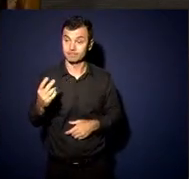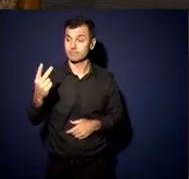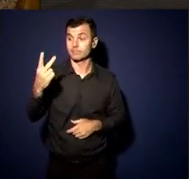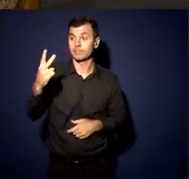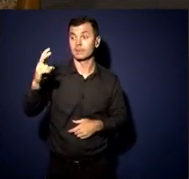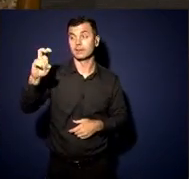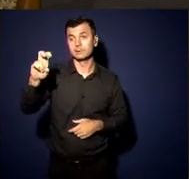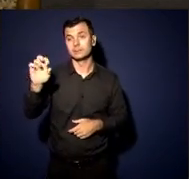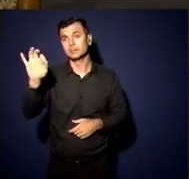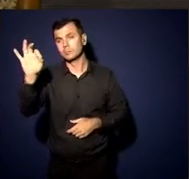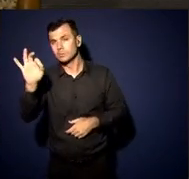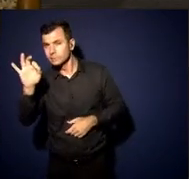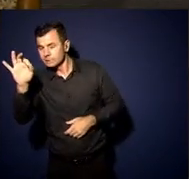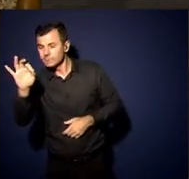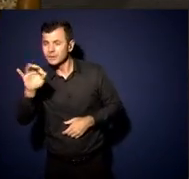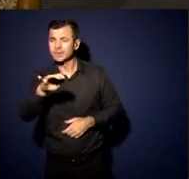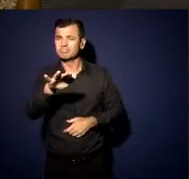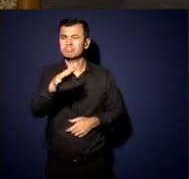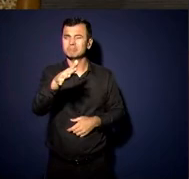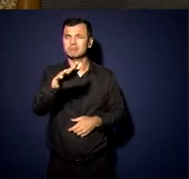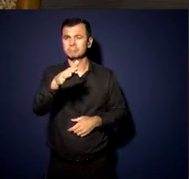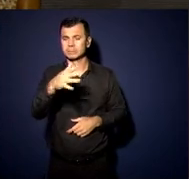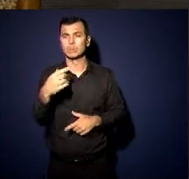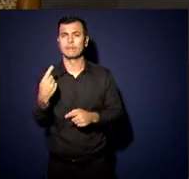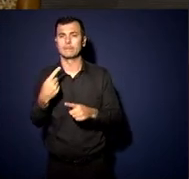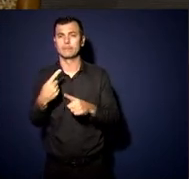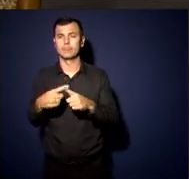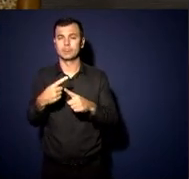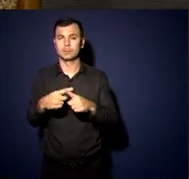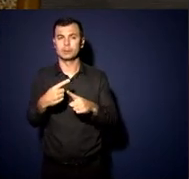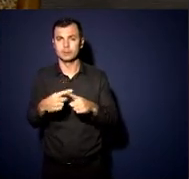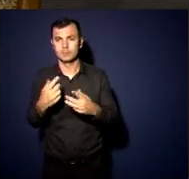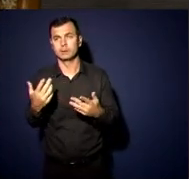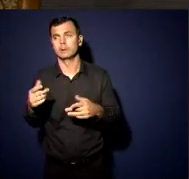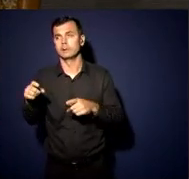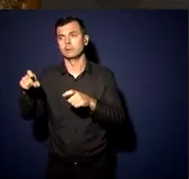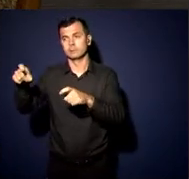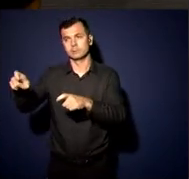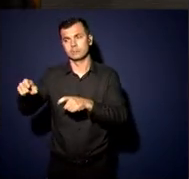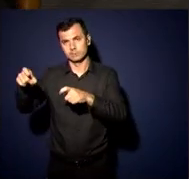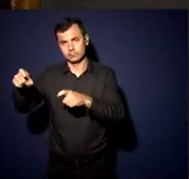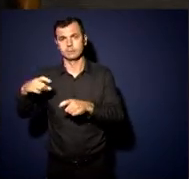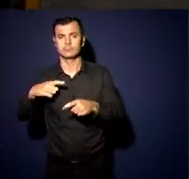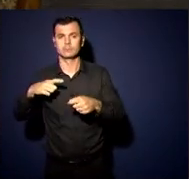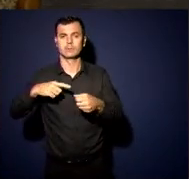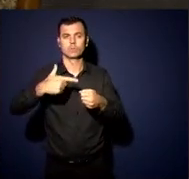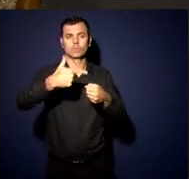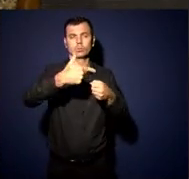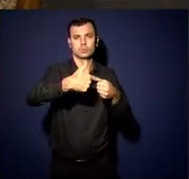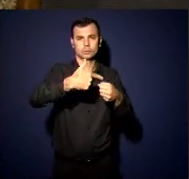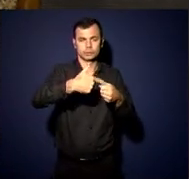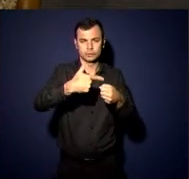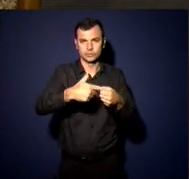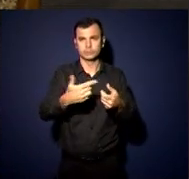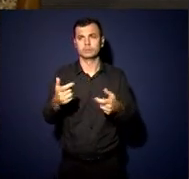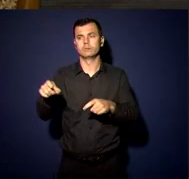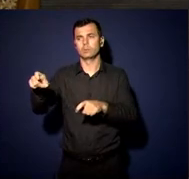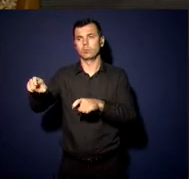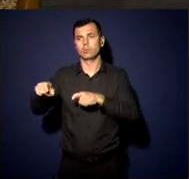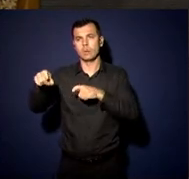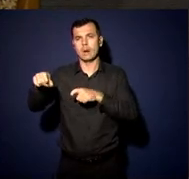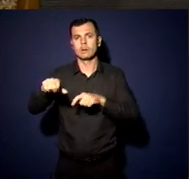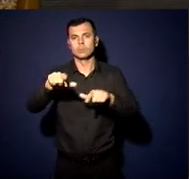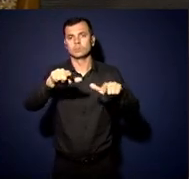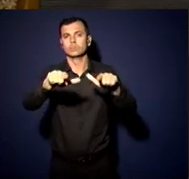sempre ser relativizado porque relativizado porque o Agro tá nos combustíveis o Agro tá no serviço então